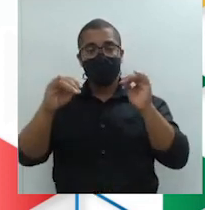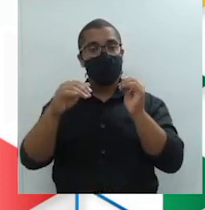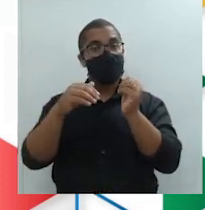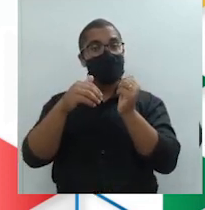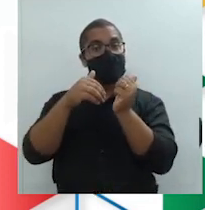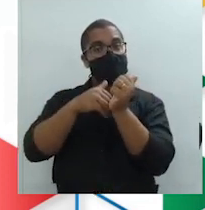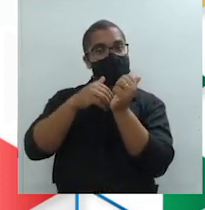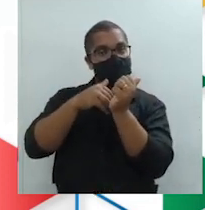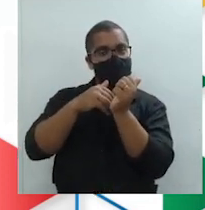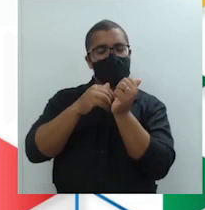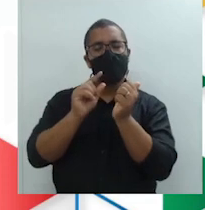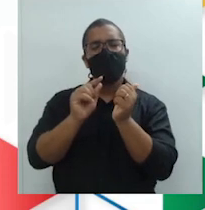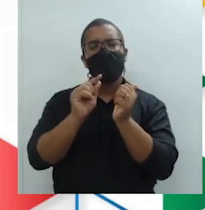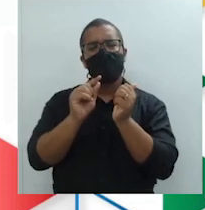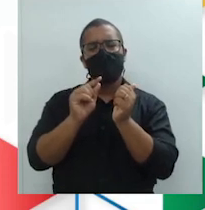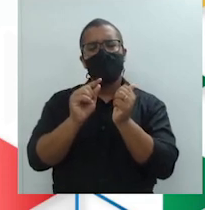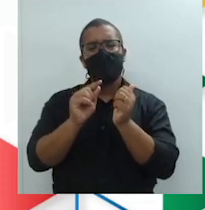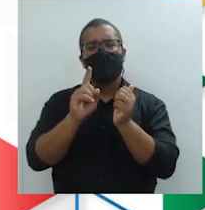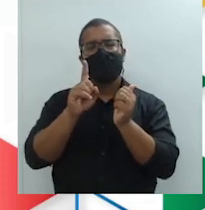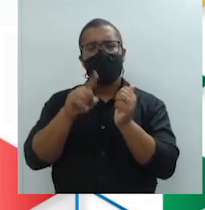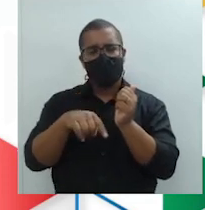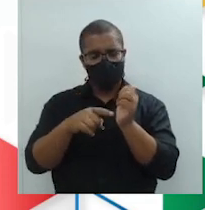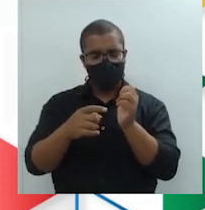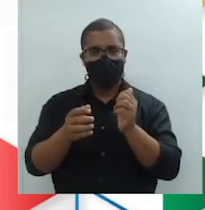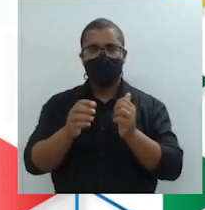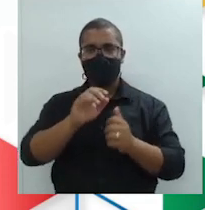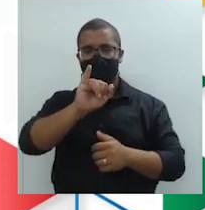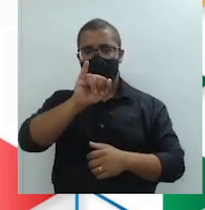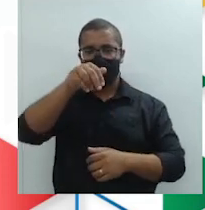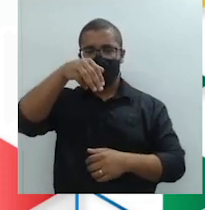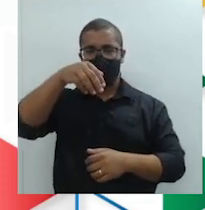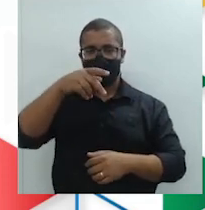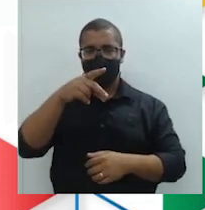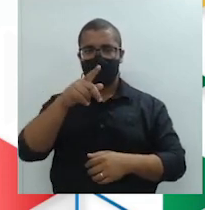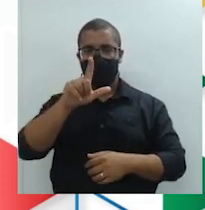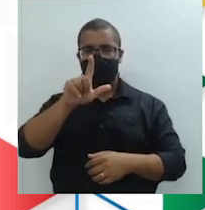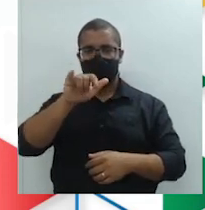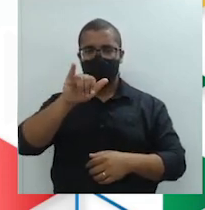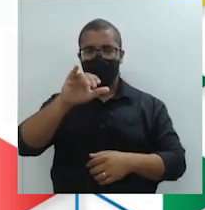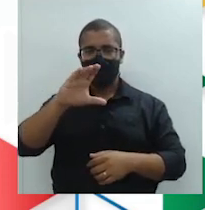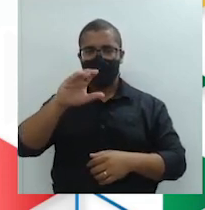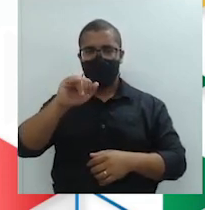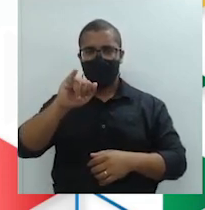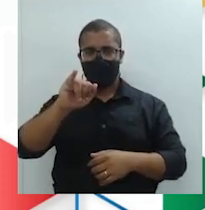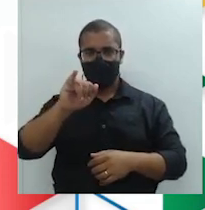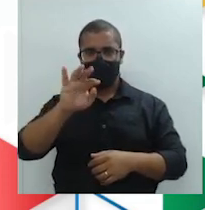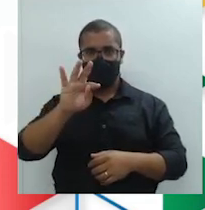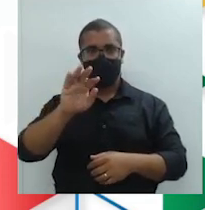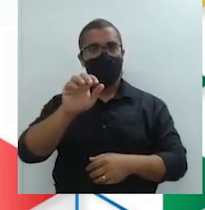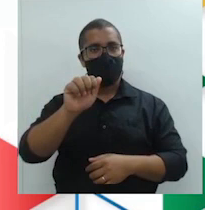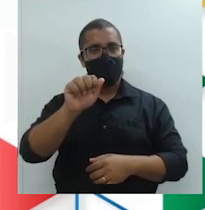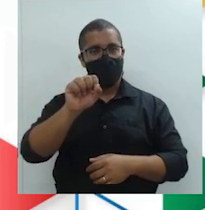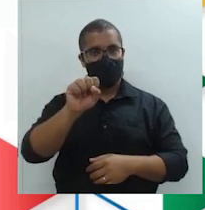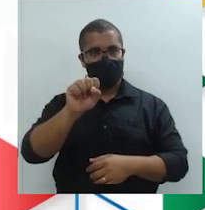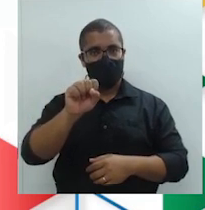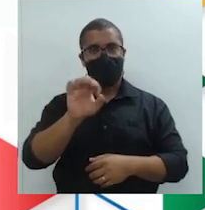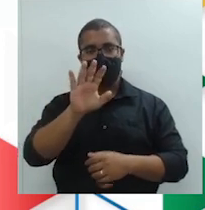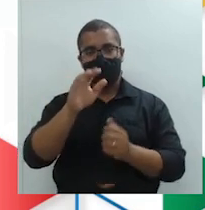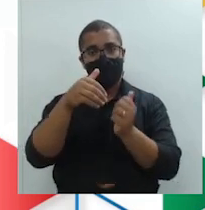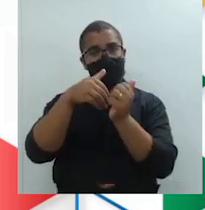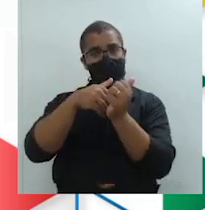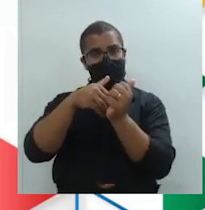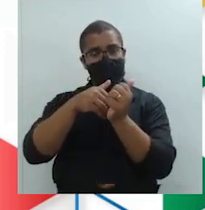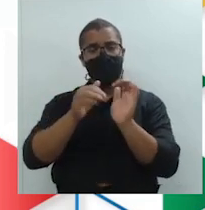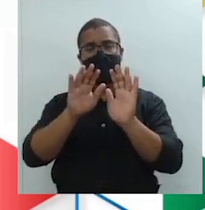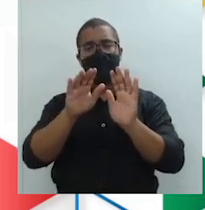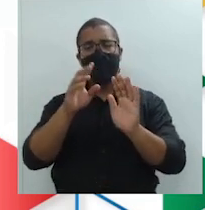ditas. Quando eu digo não ditas, são aquelas que são implícitas. Prestem bem atenção. Lembram quando eu falei a